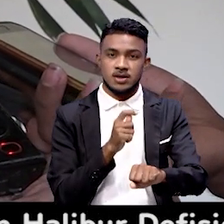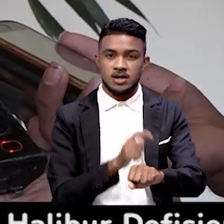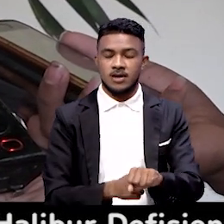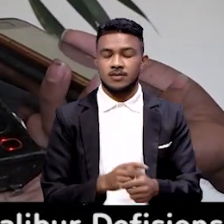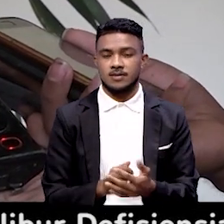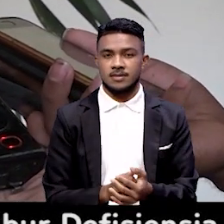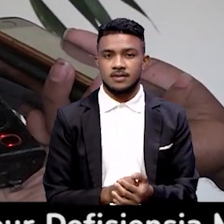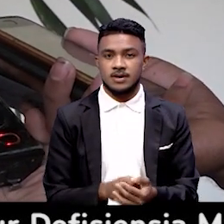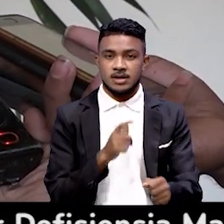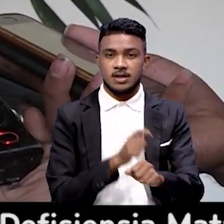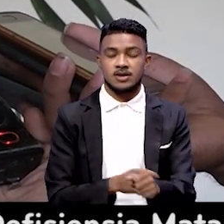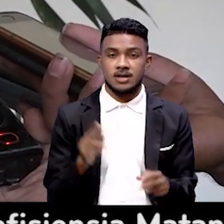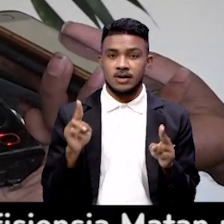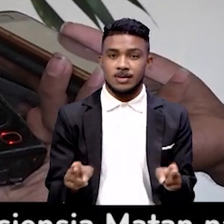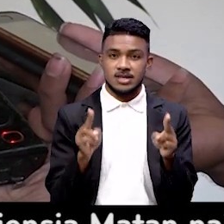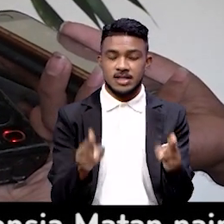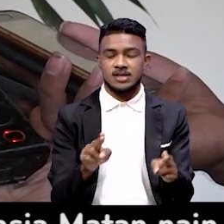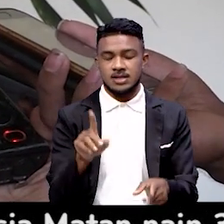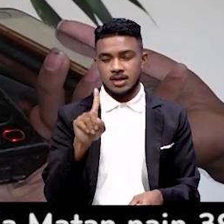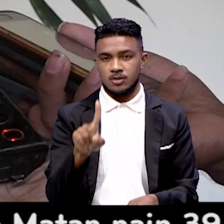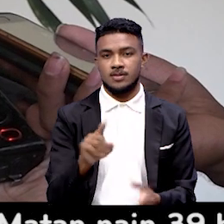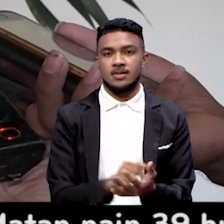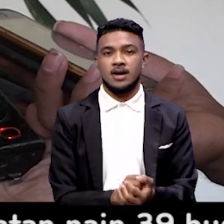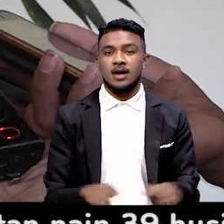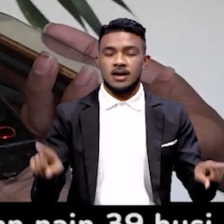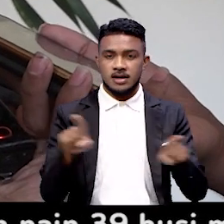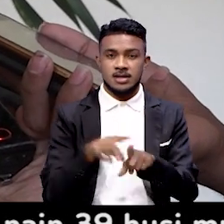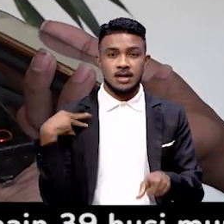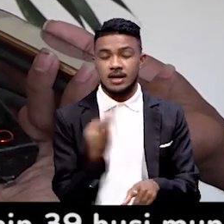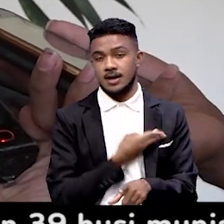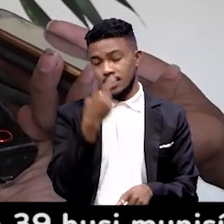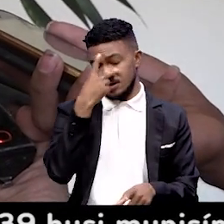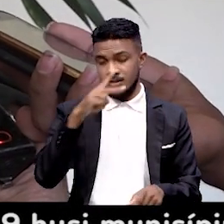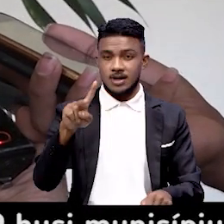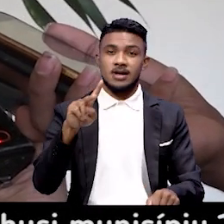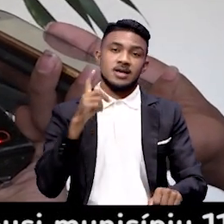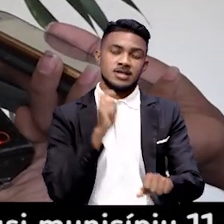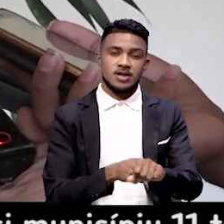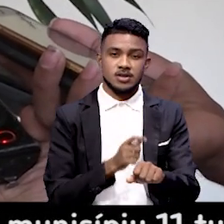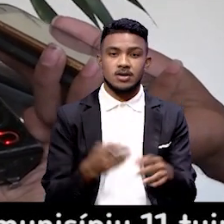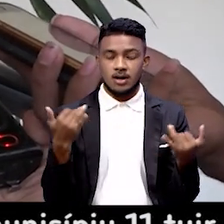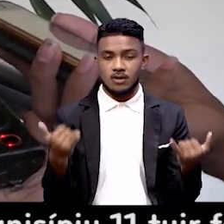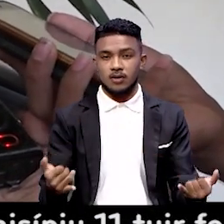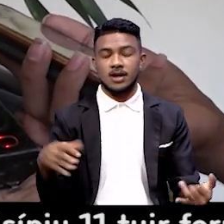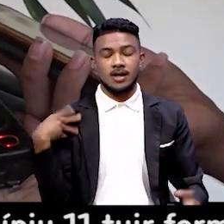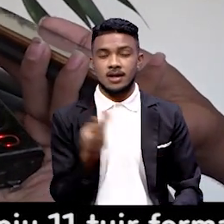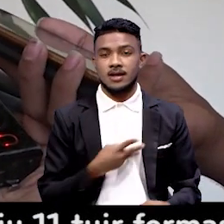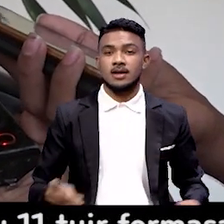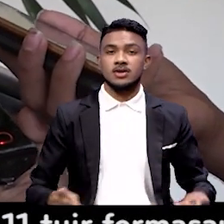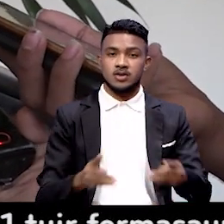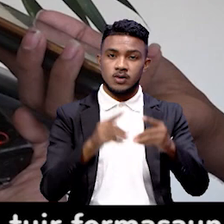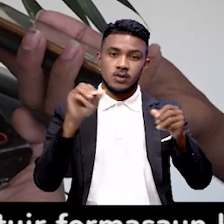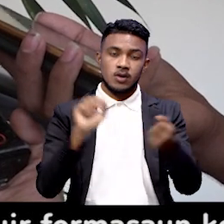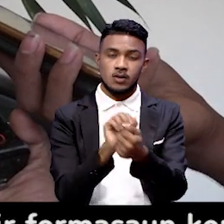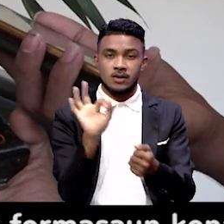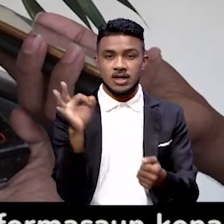situação emergência ruma anesan kita hare ba itane situação atual ita sur pandemia.